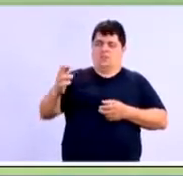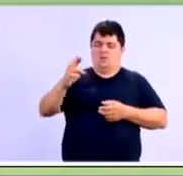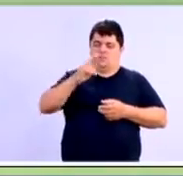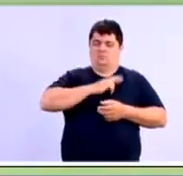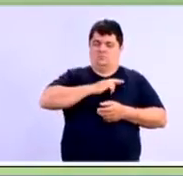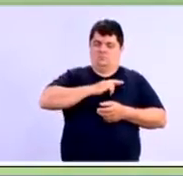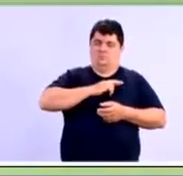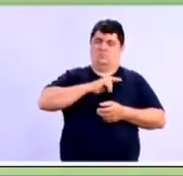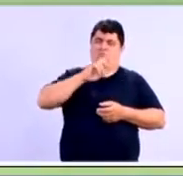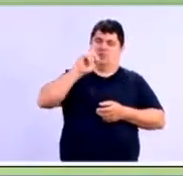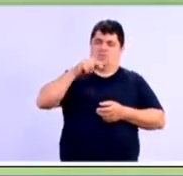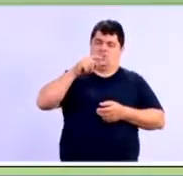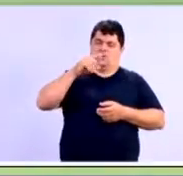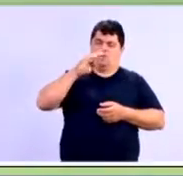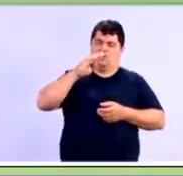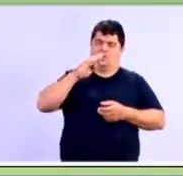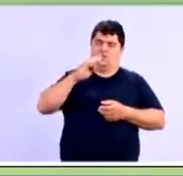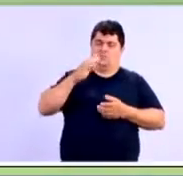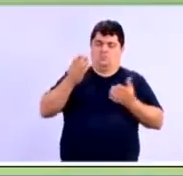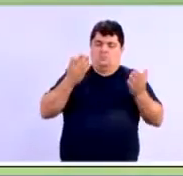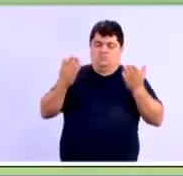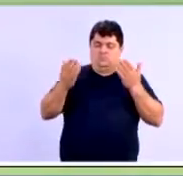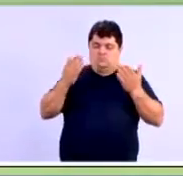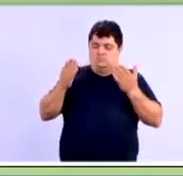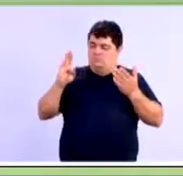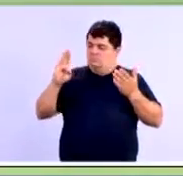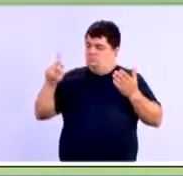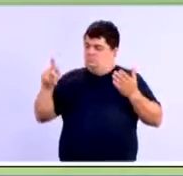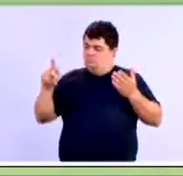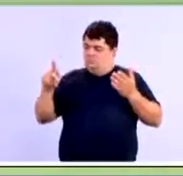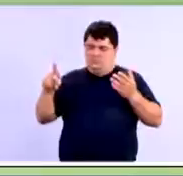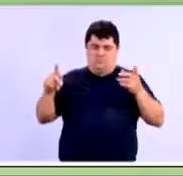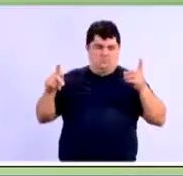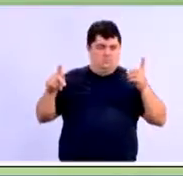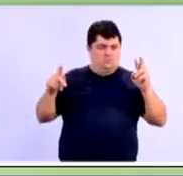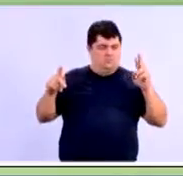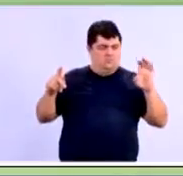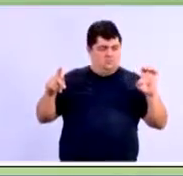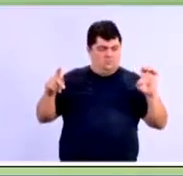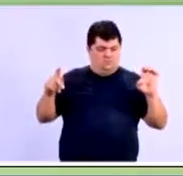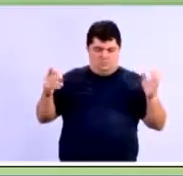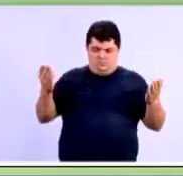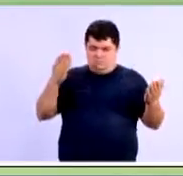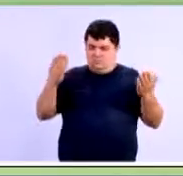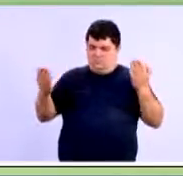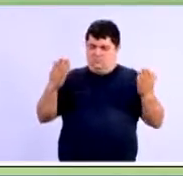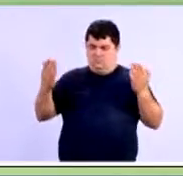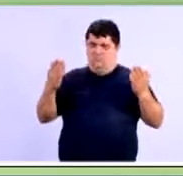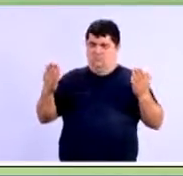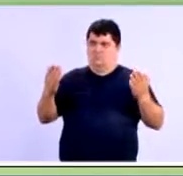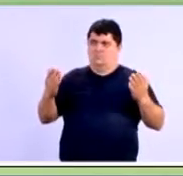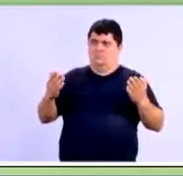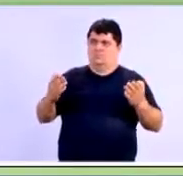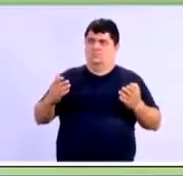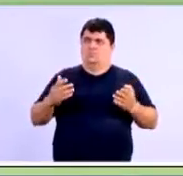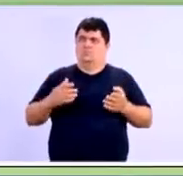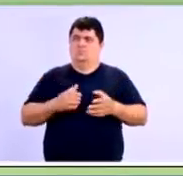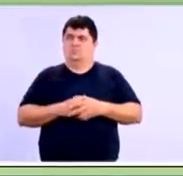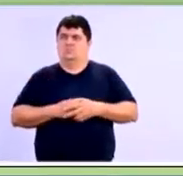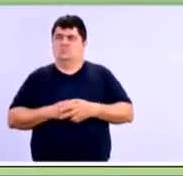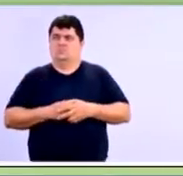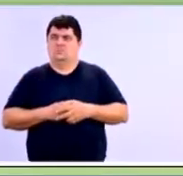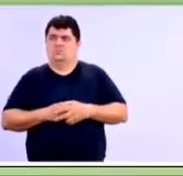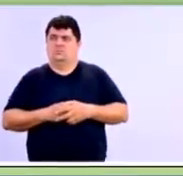eu estou falando em comparar balanço patrimonial com DRE. Estou comparando duas